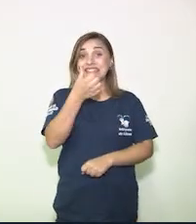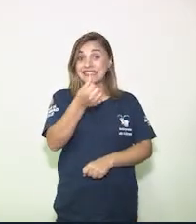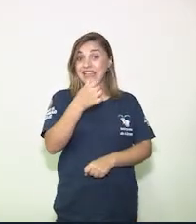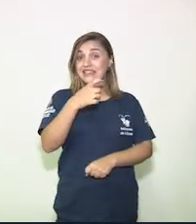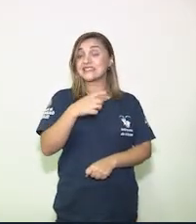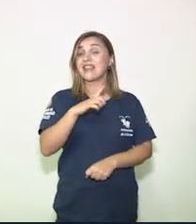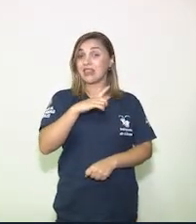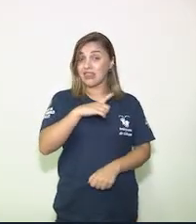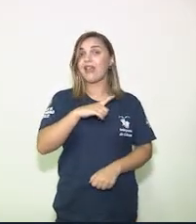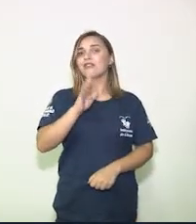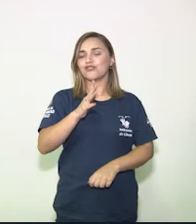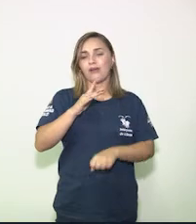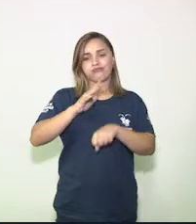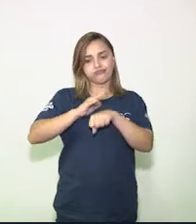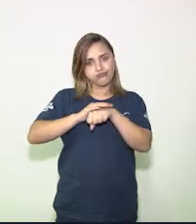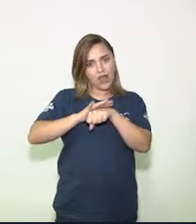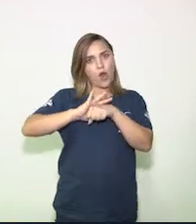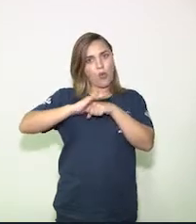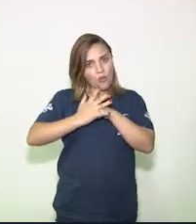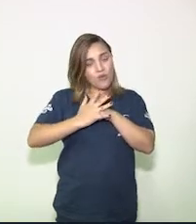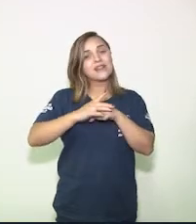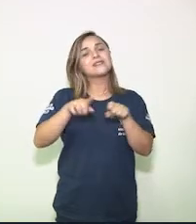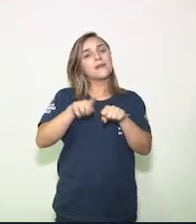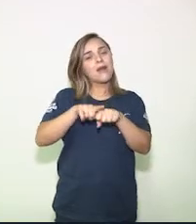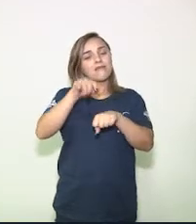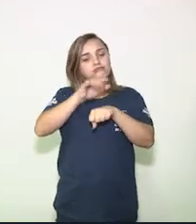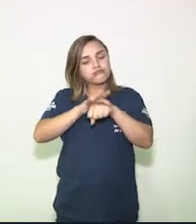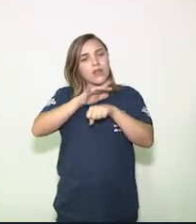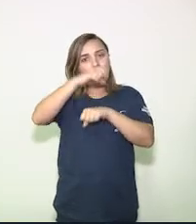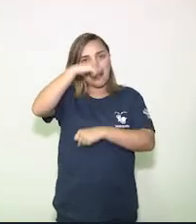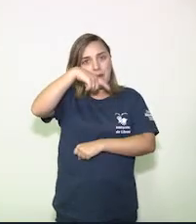multissistêmica com marcadores extremamente elevados.